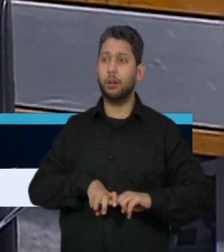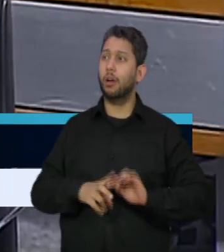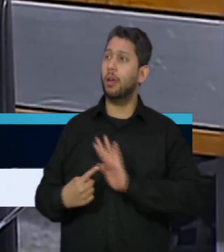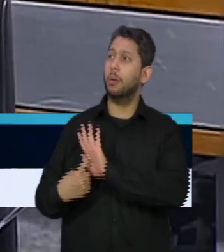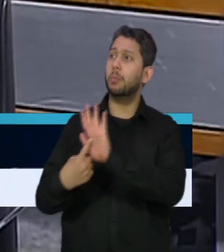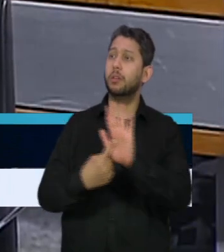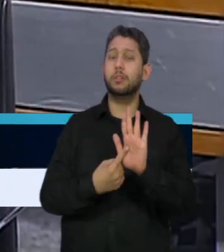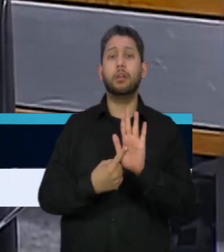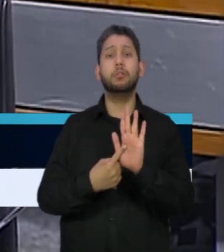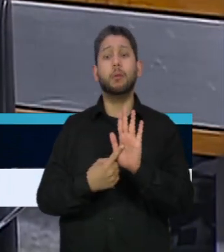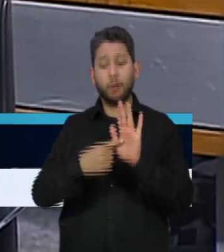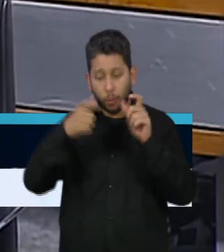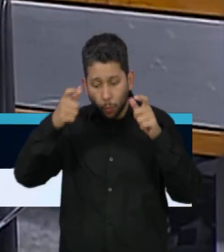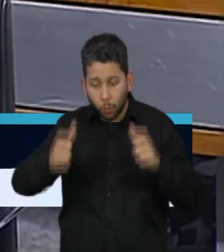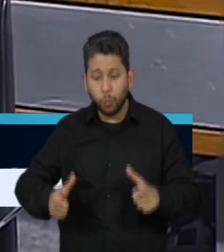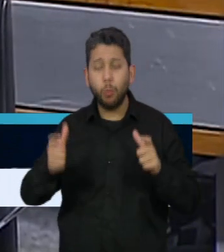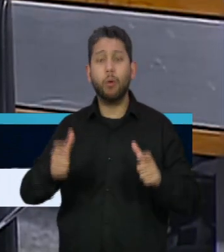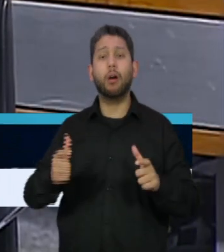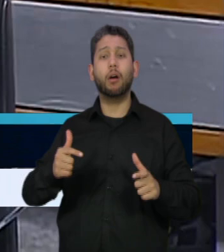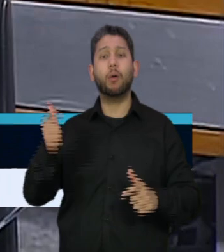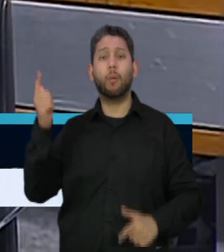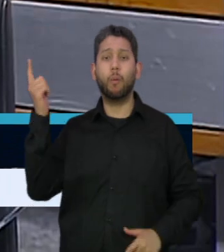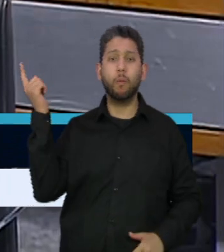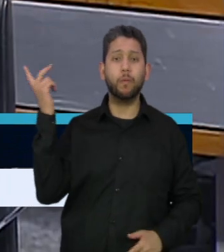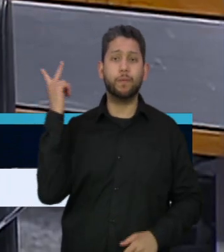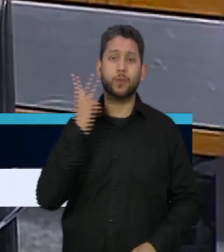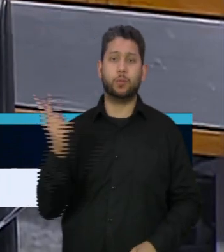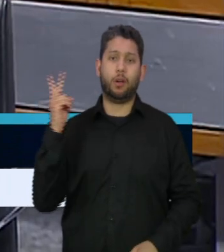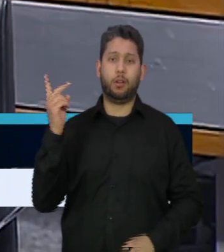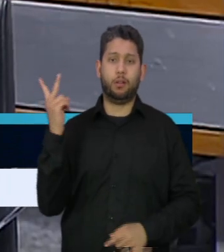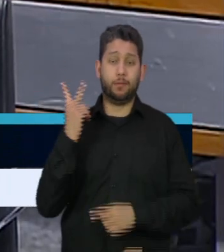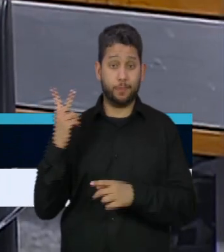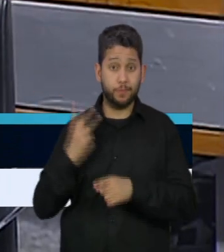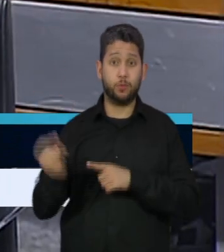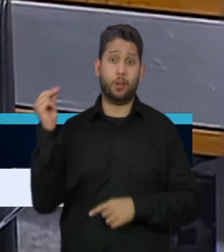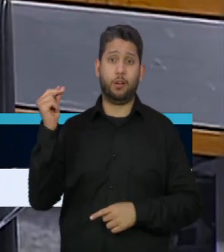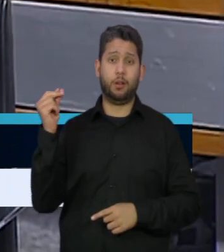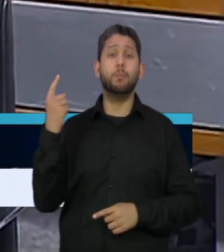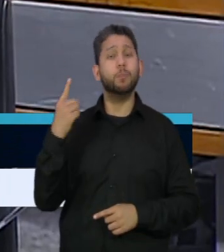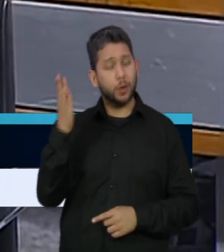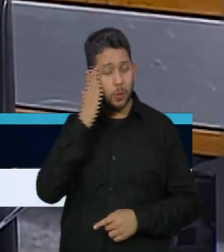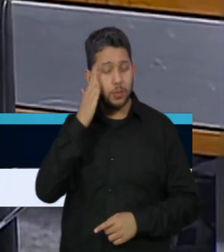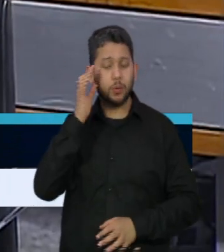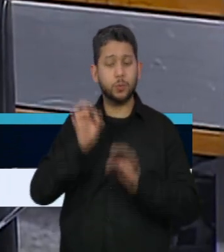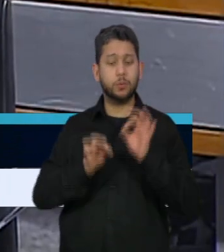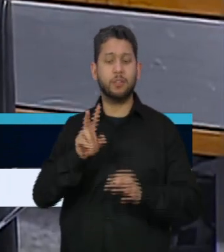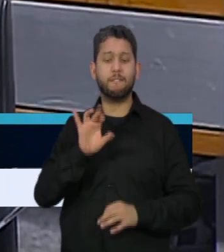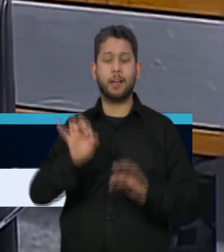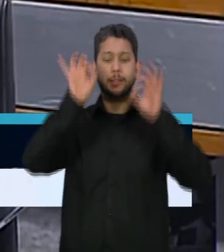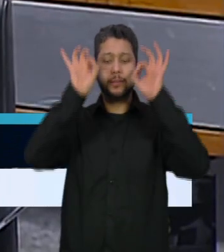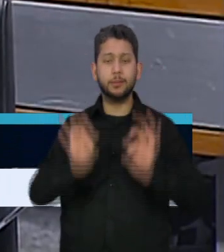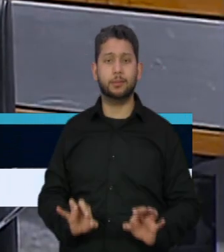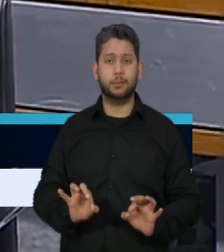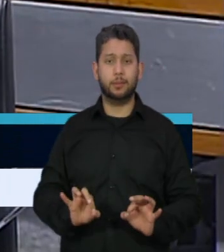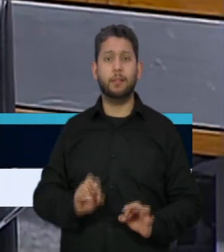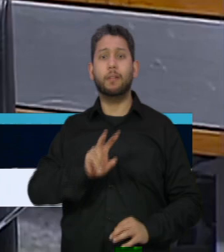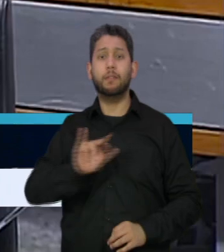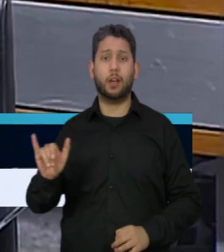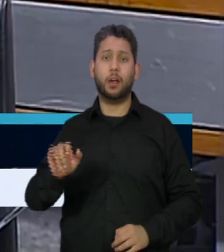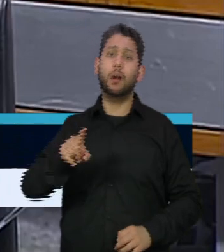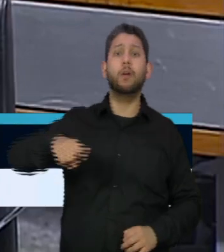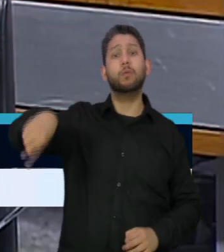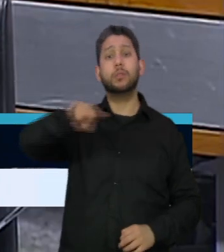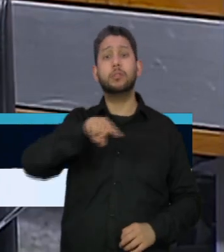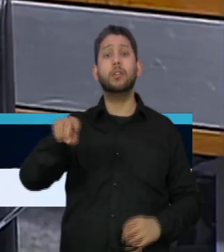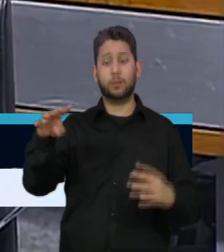para mim uma vitória, porque eu sei que a justiça vai acontecer. Todos vocês